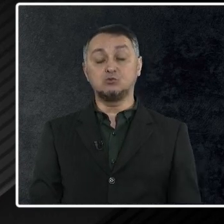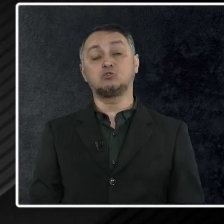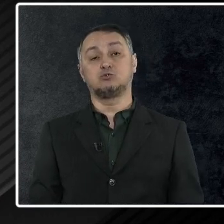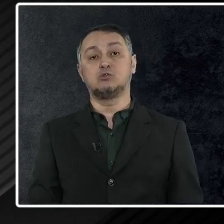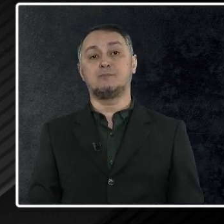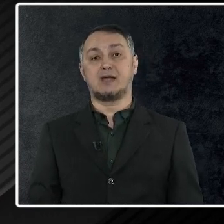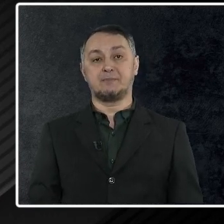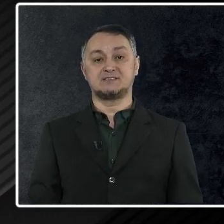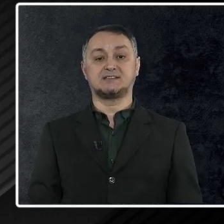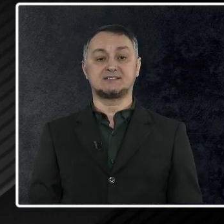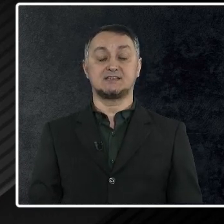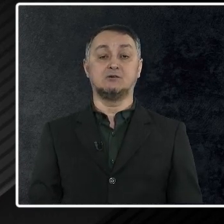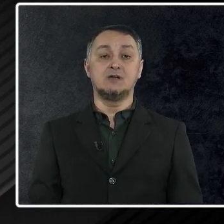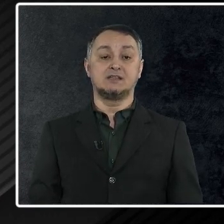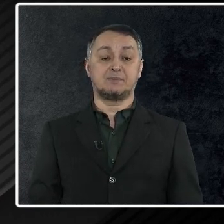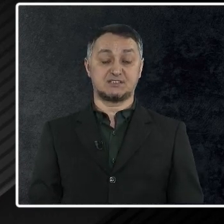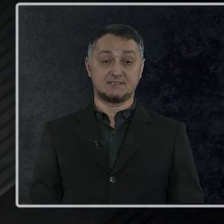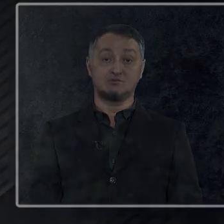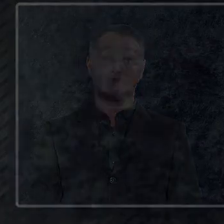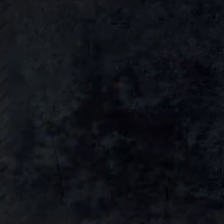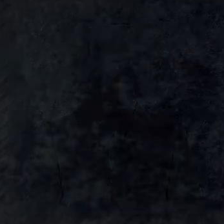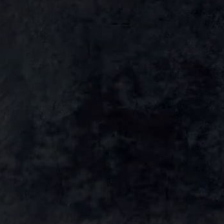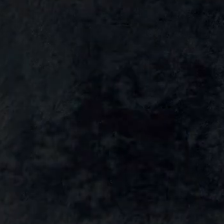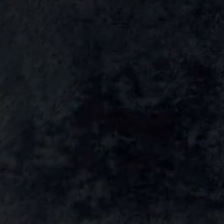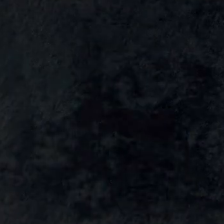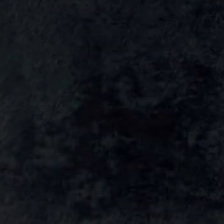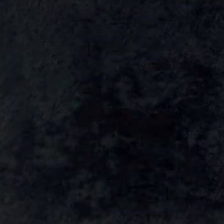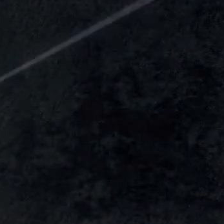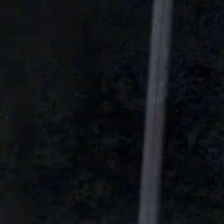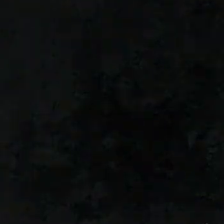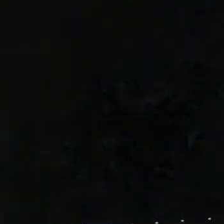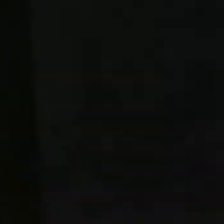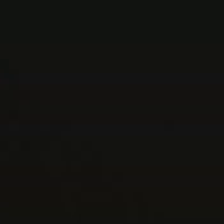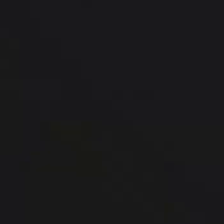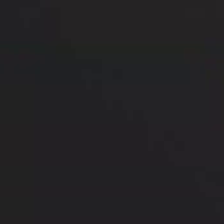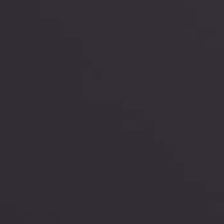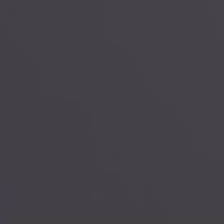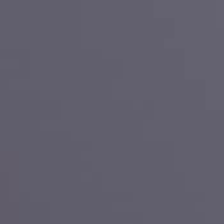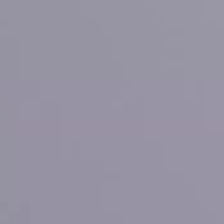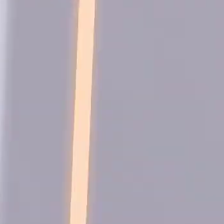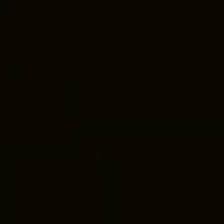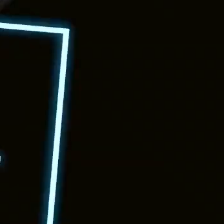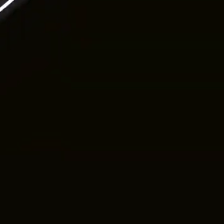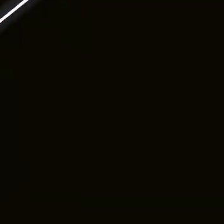do segundo turno para a apresentação da prestação de contas final. Acesse